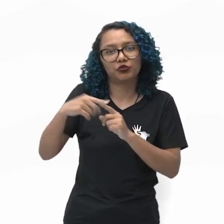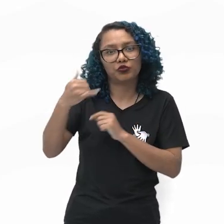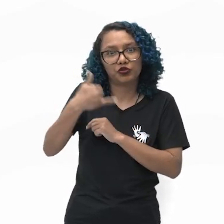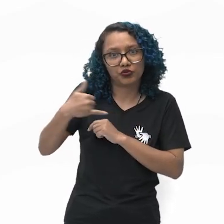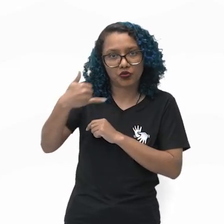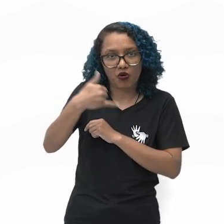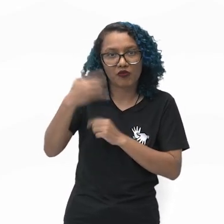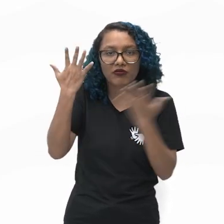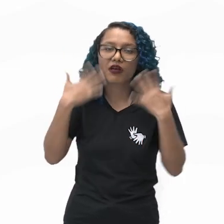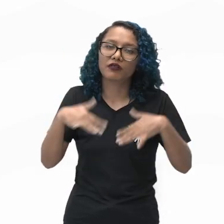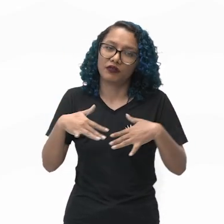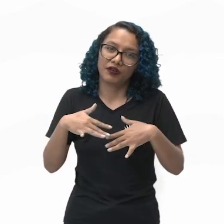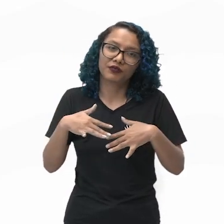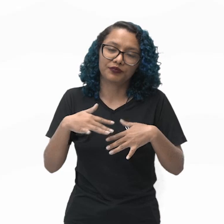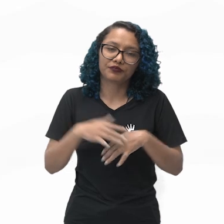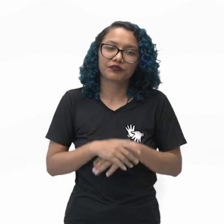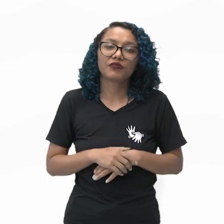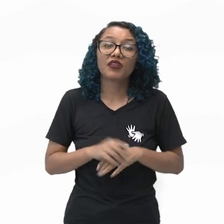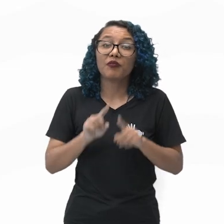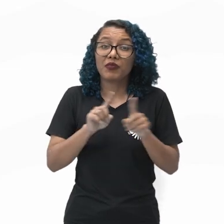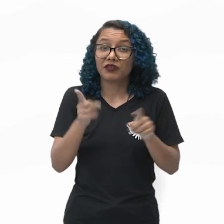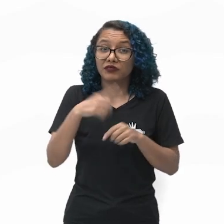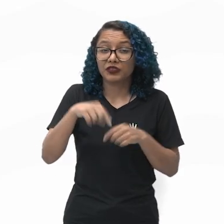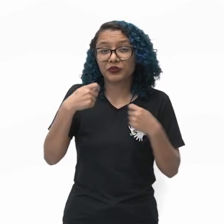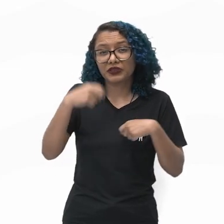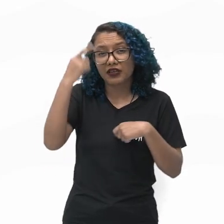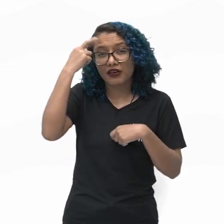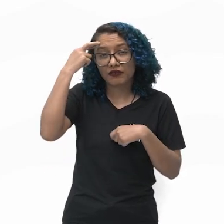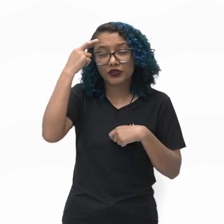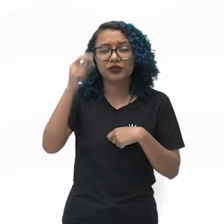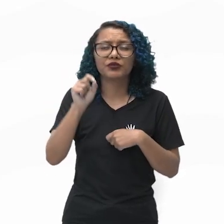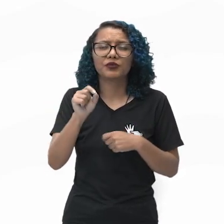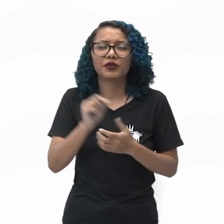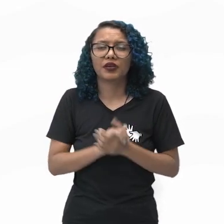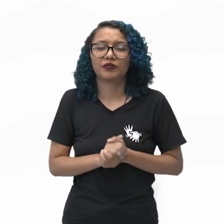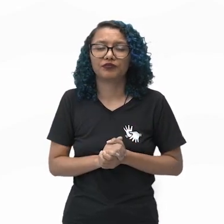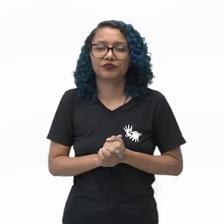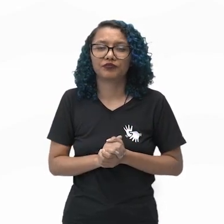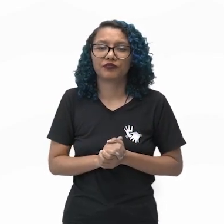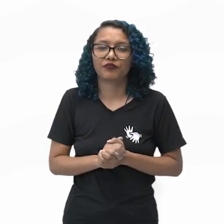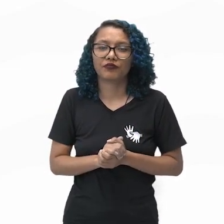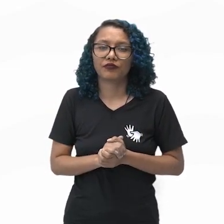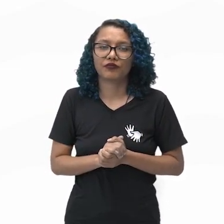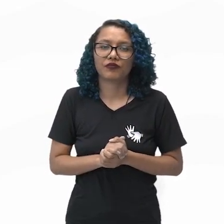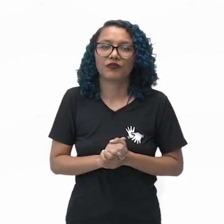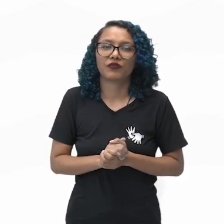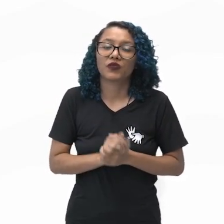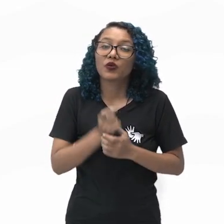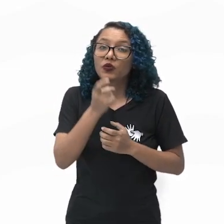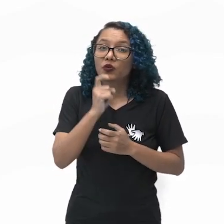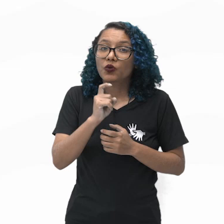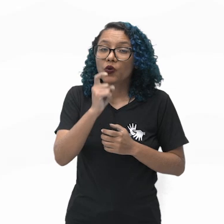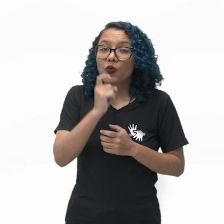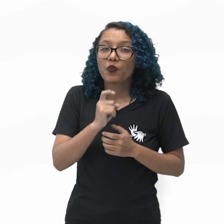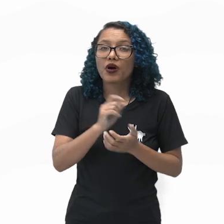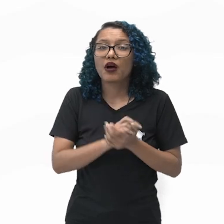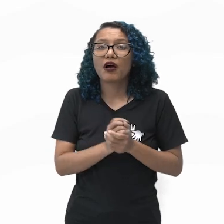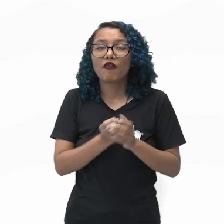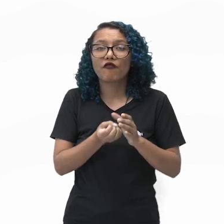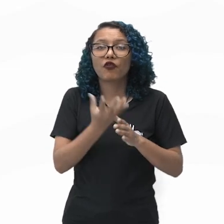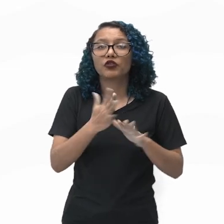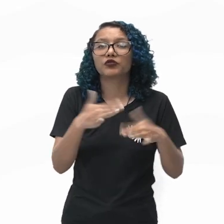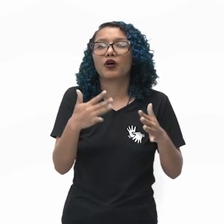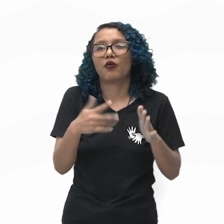você refletir o seguinte, esse Tucumã, ele veio de uma fonte que a gente chama que é uma fonte